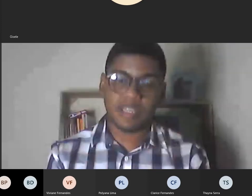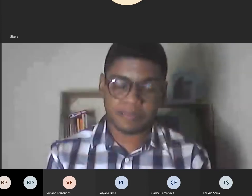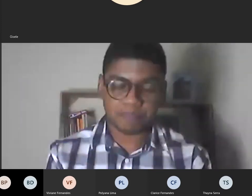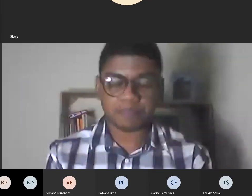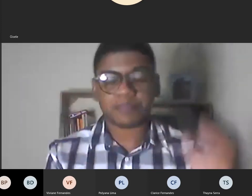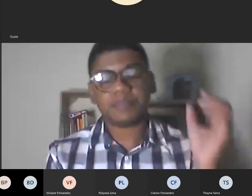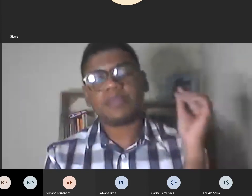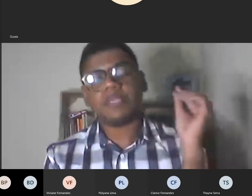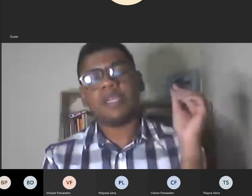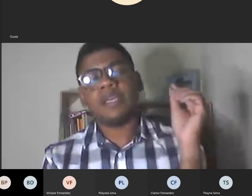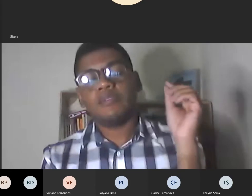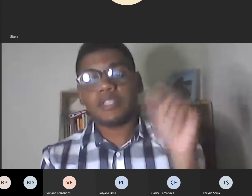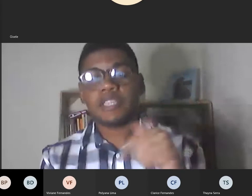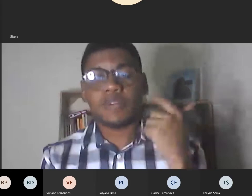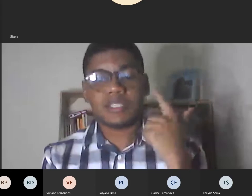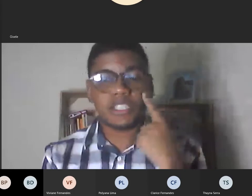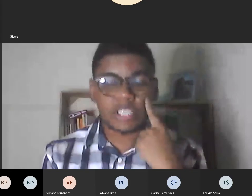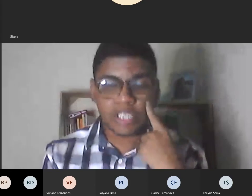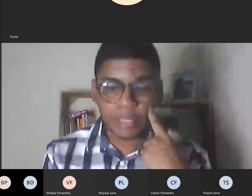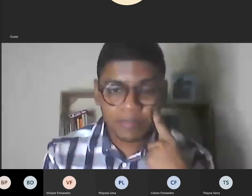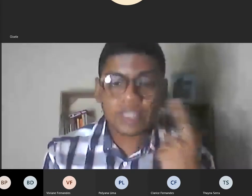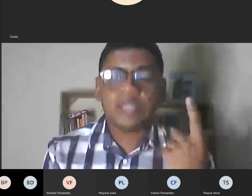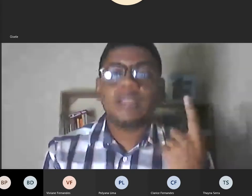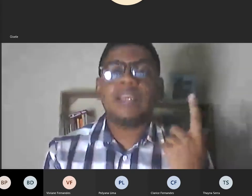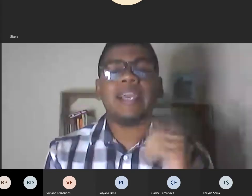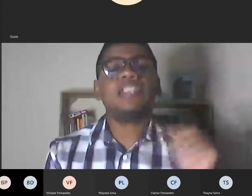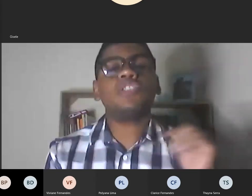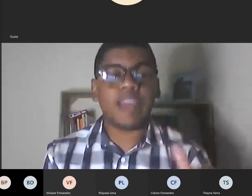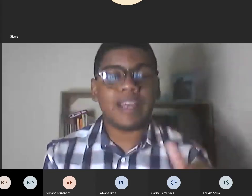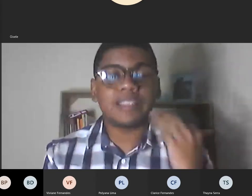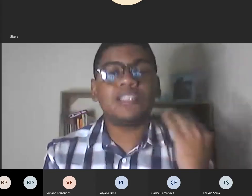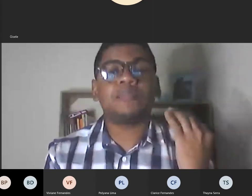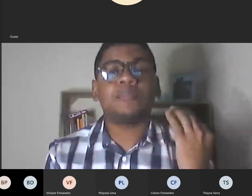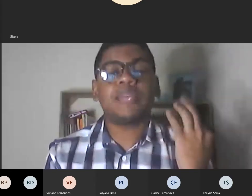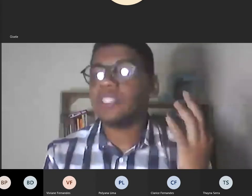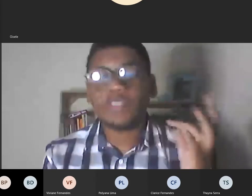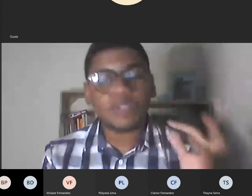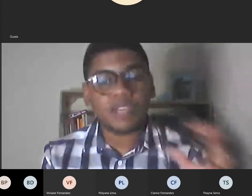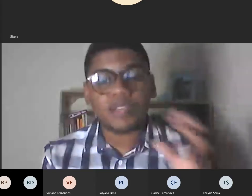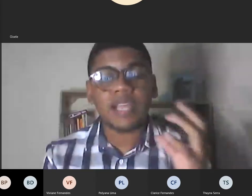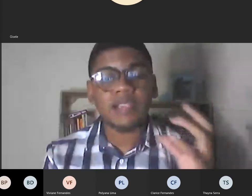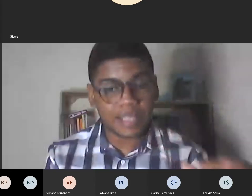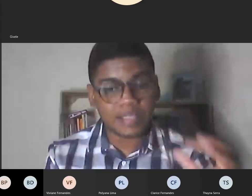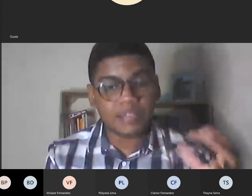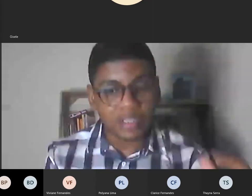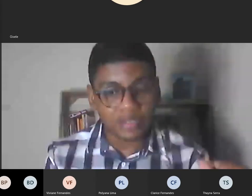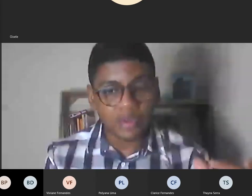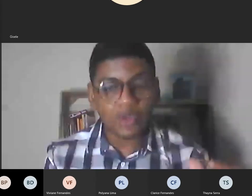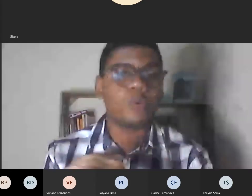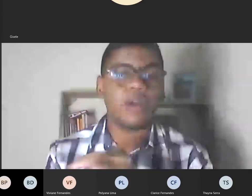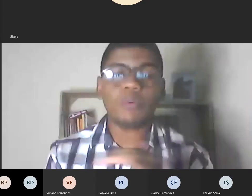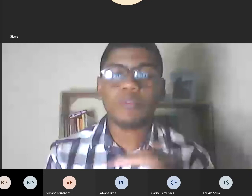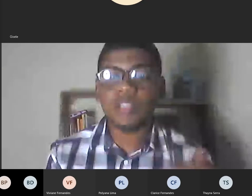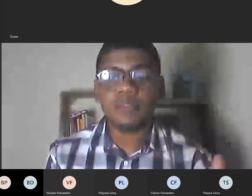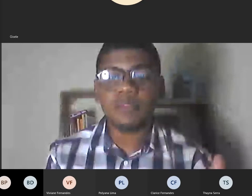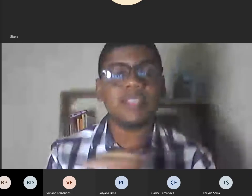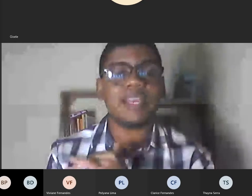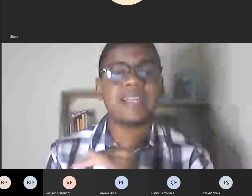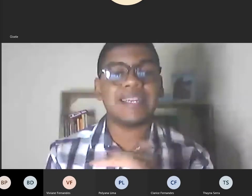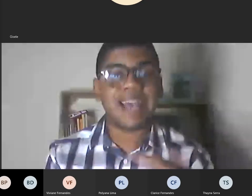vídeo a primeira vez. Vocês vão assistir. E aí a gente conversa. Tipo, o que a gente conseguiu entender desse vídeo? Ou